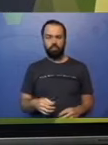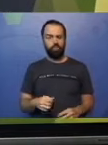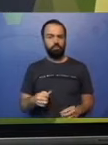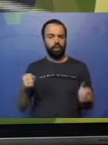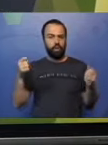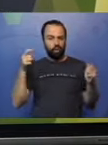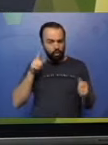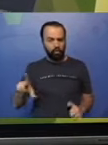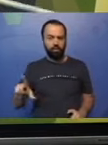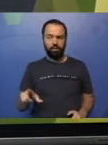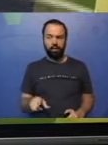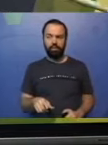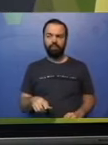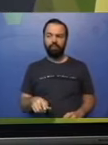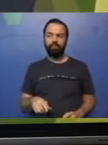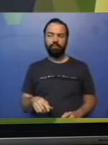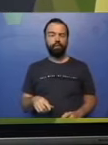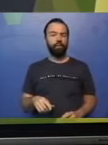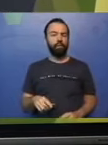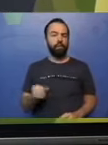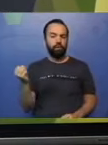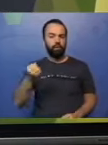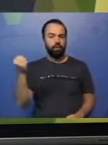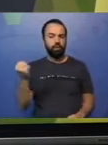Ainda no dado de 6 faces.